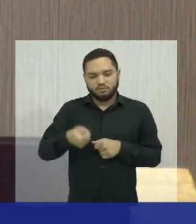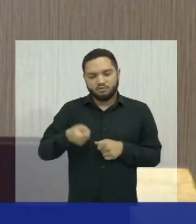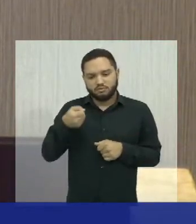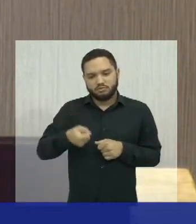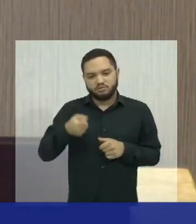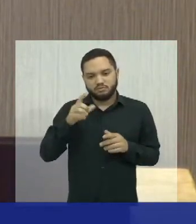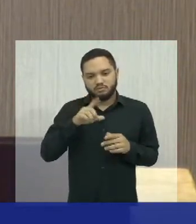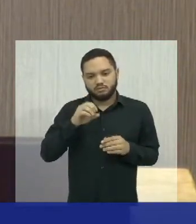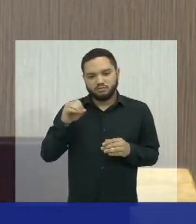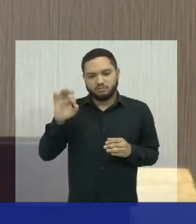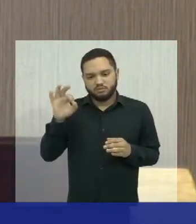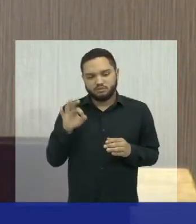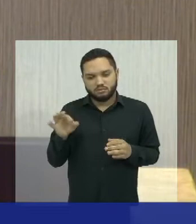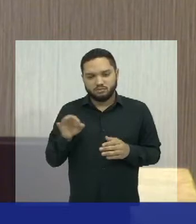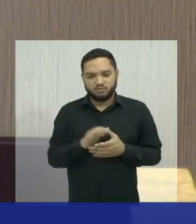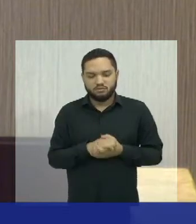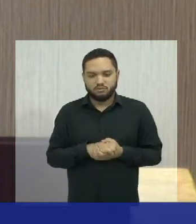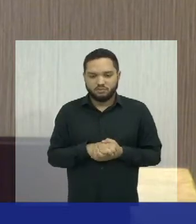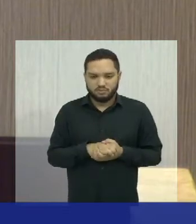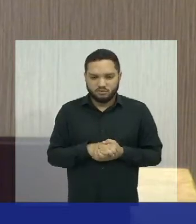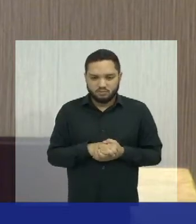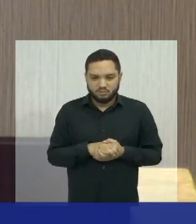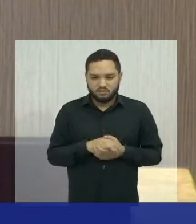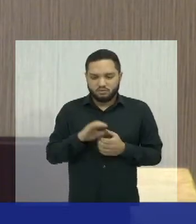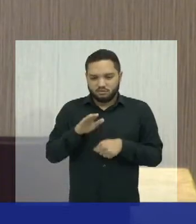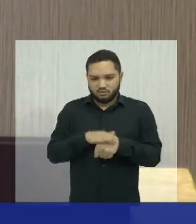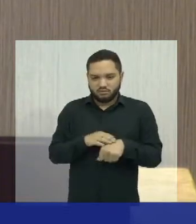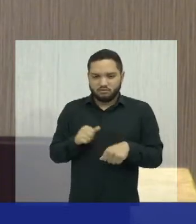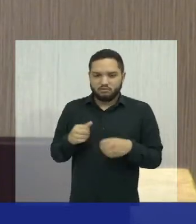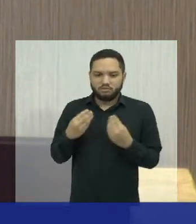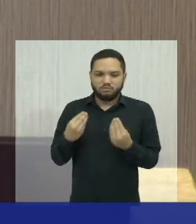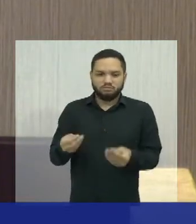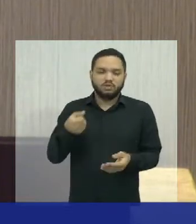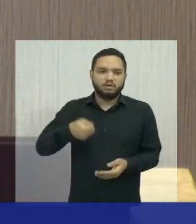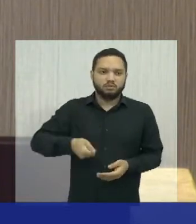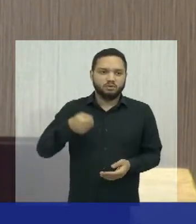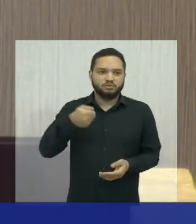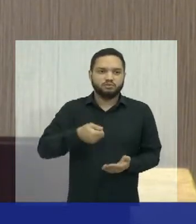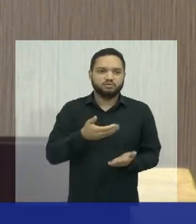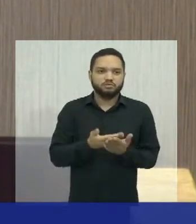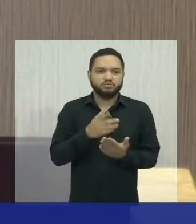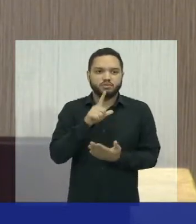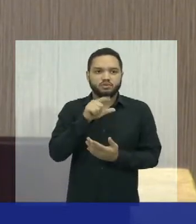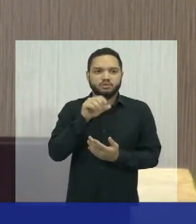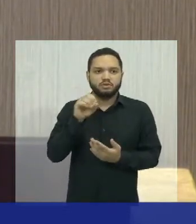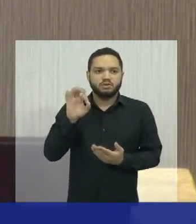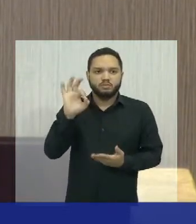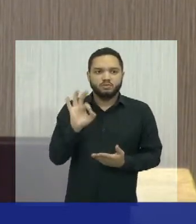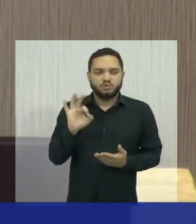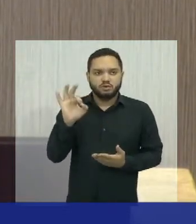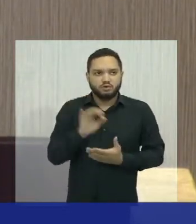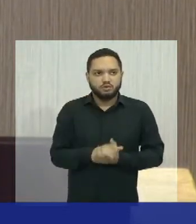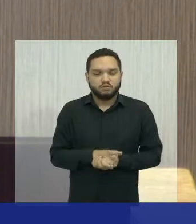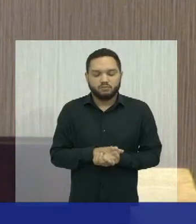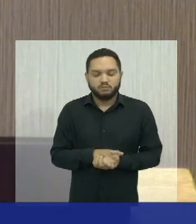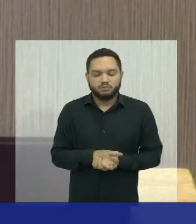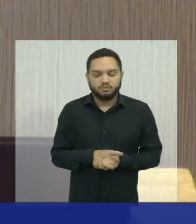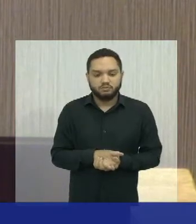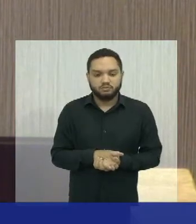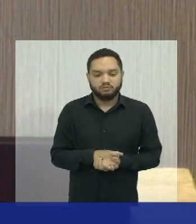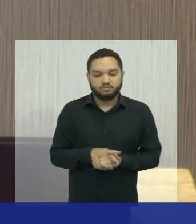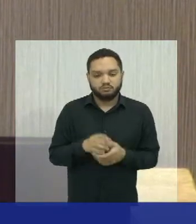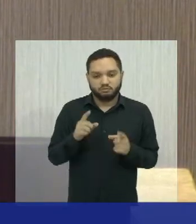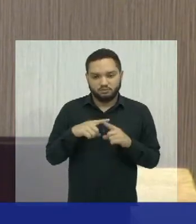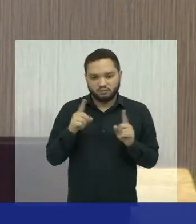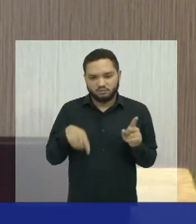maioria de nós aqui fazemos, chamamos os pais para conversar e damos a bolsa. Bom, esse nosso